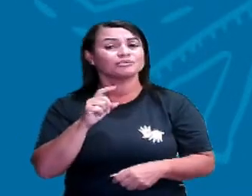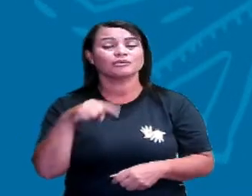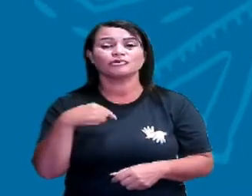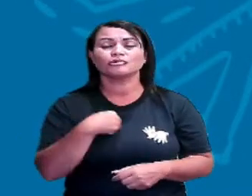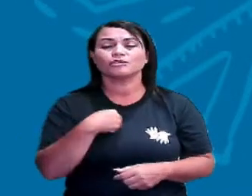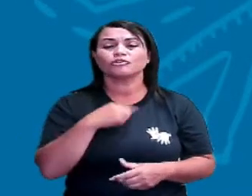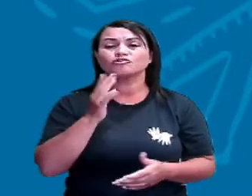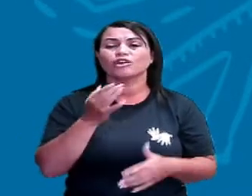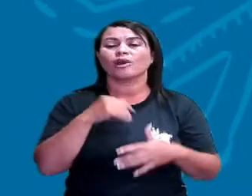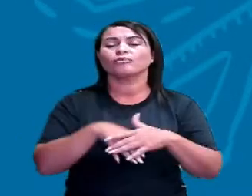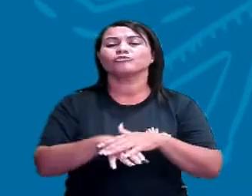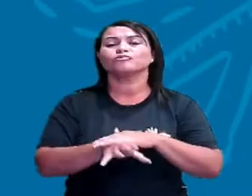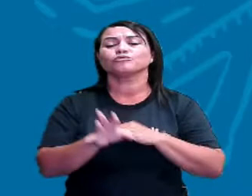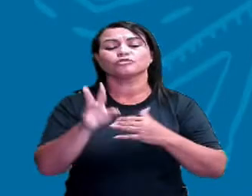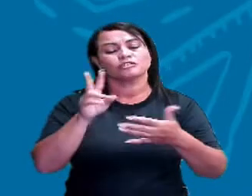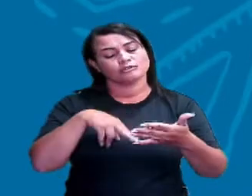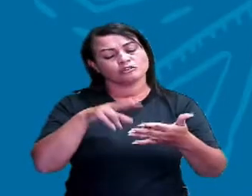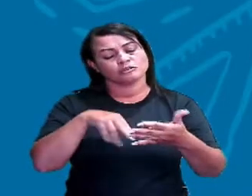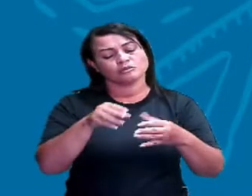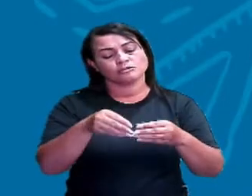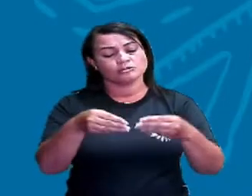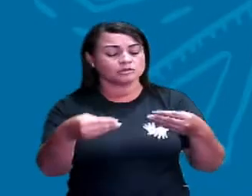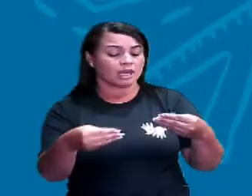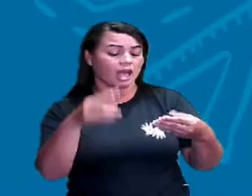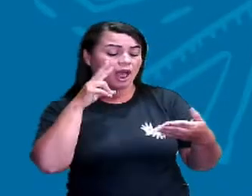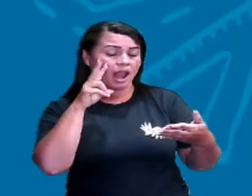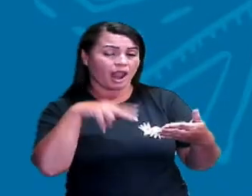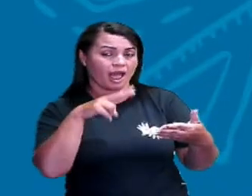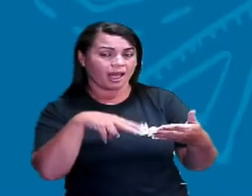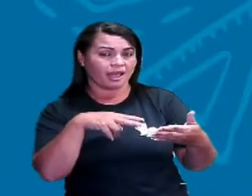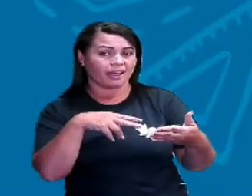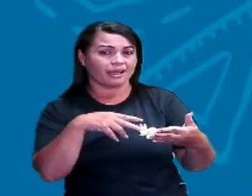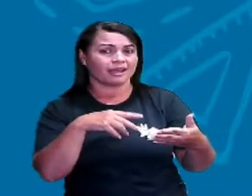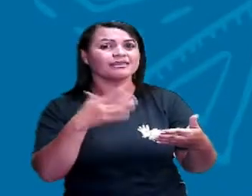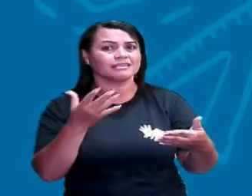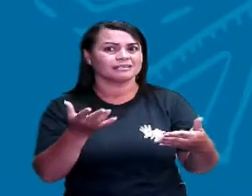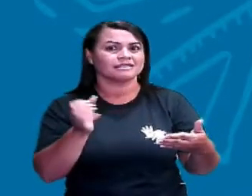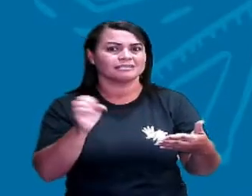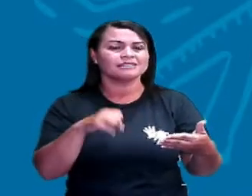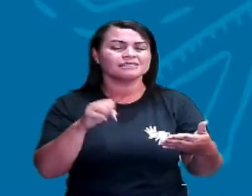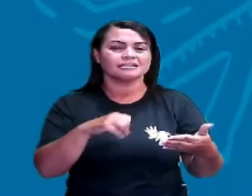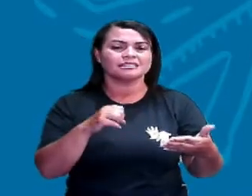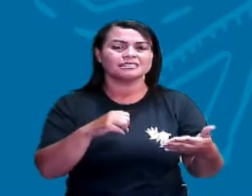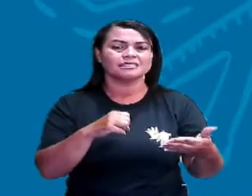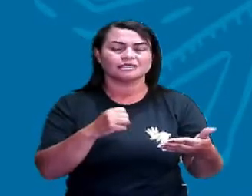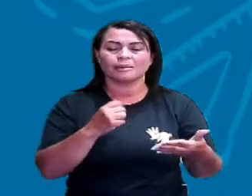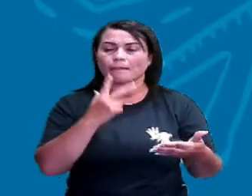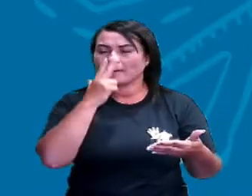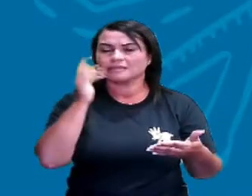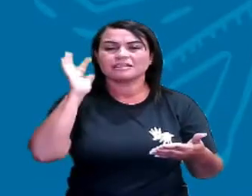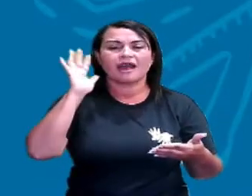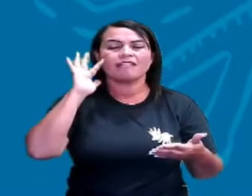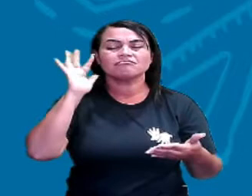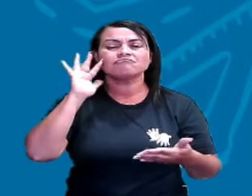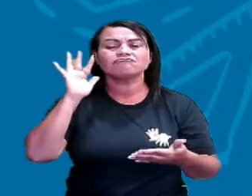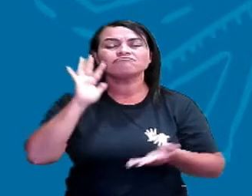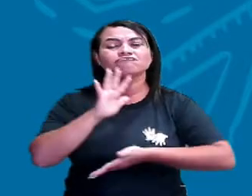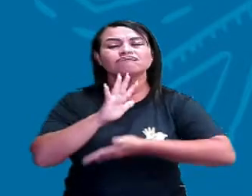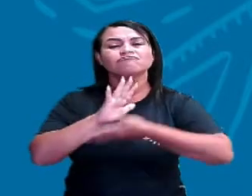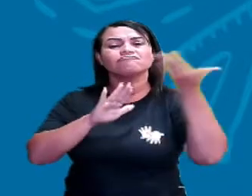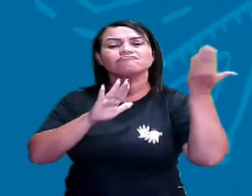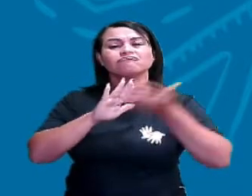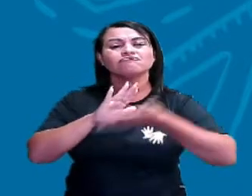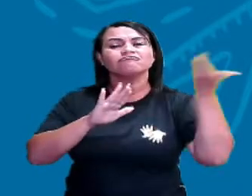o hábito pela leitura, quando a gente busca, então a gente consegue sim, né, usar a nossa imaginação